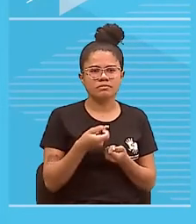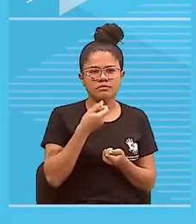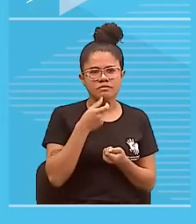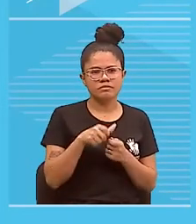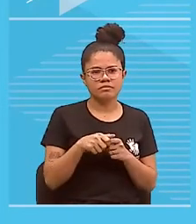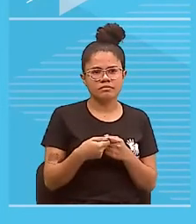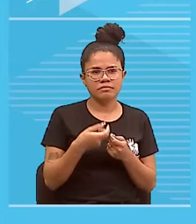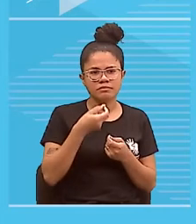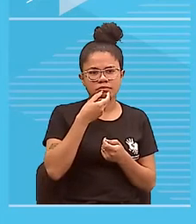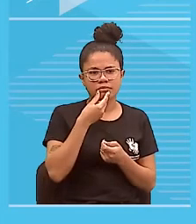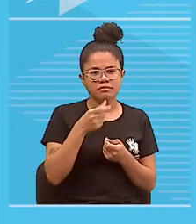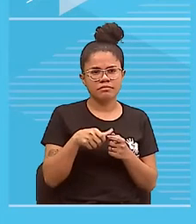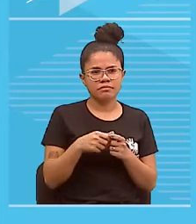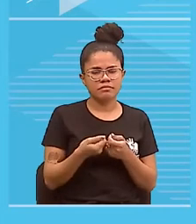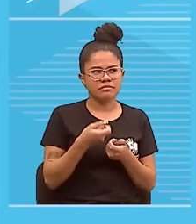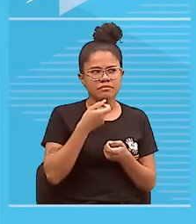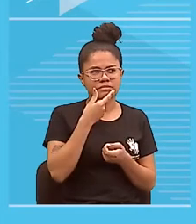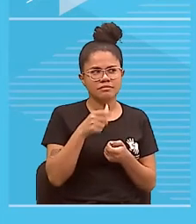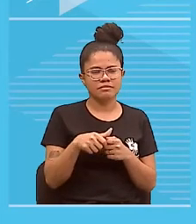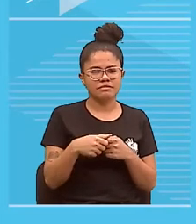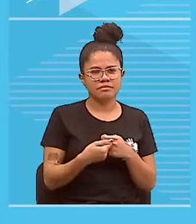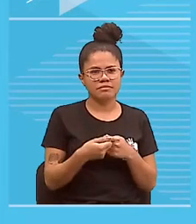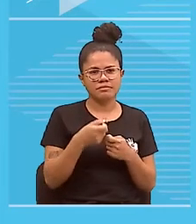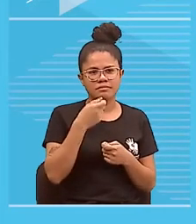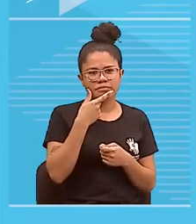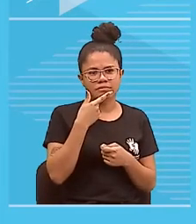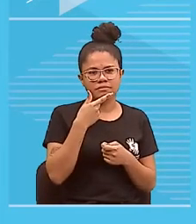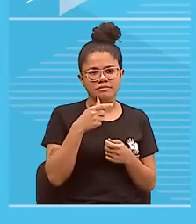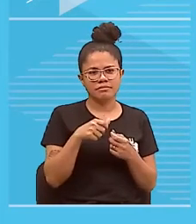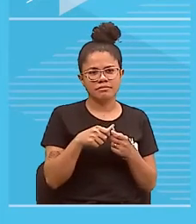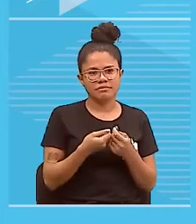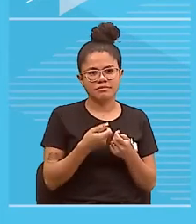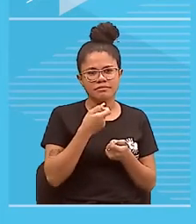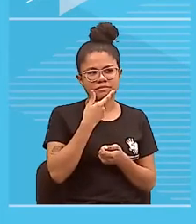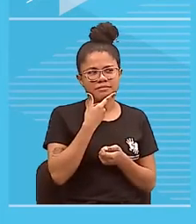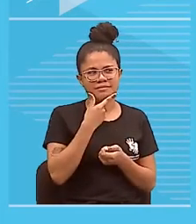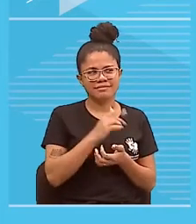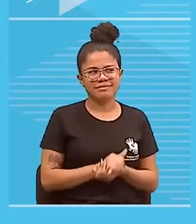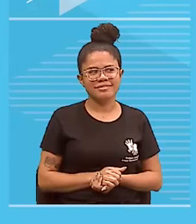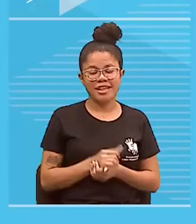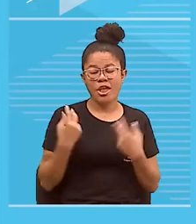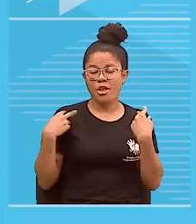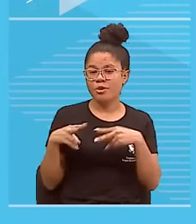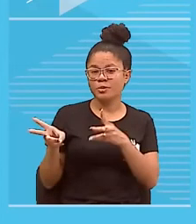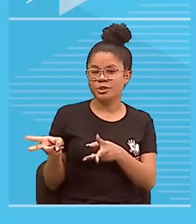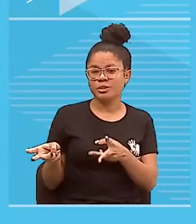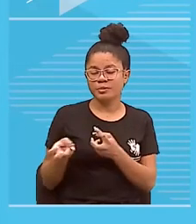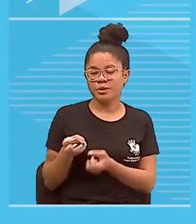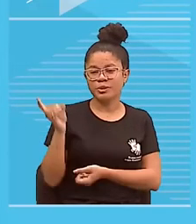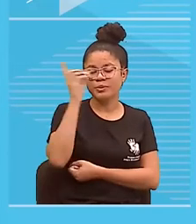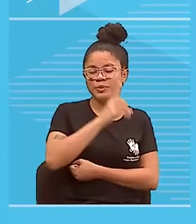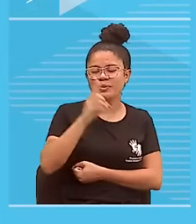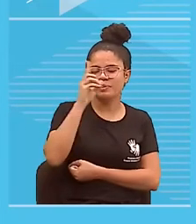o Senhor Jesus alguém tu já viu um pé de amendoim Oi gente eu vi domingo